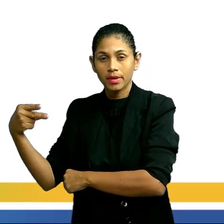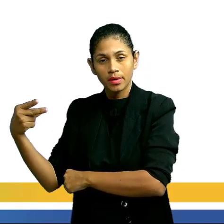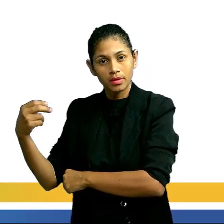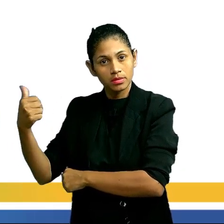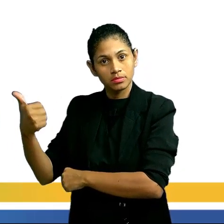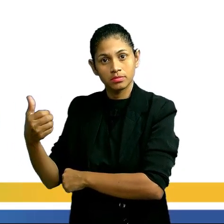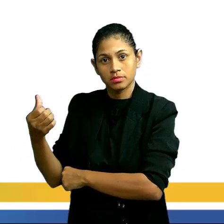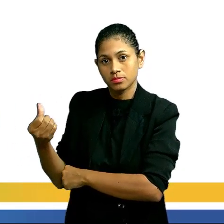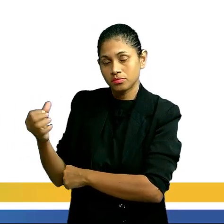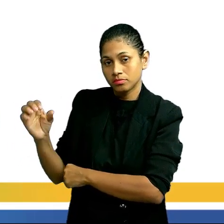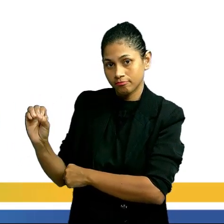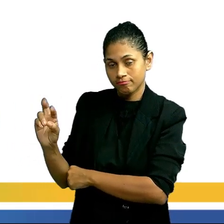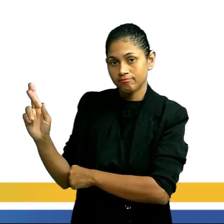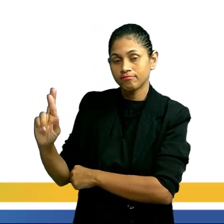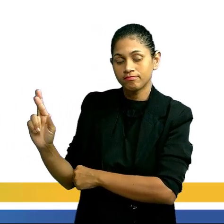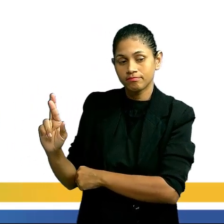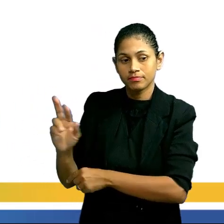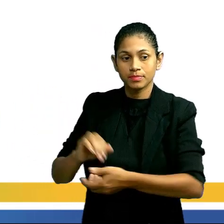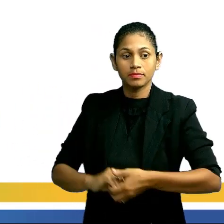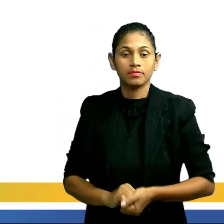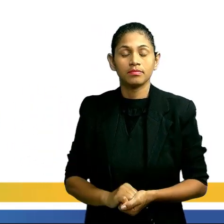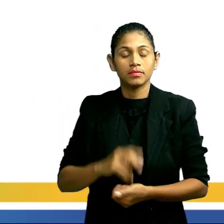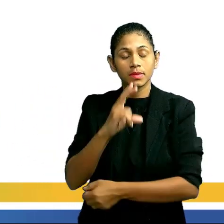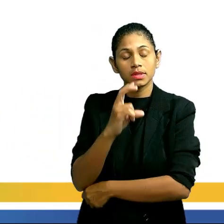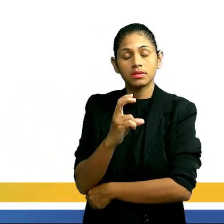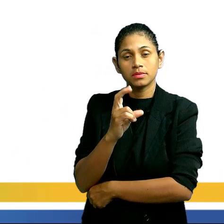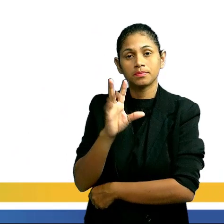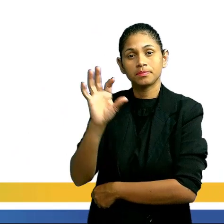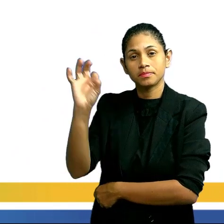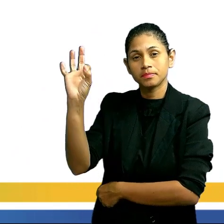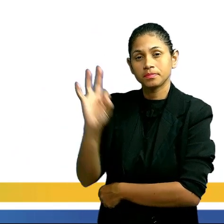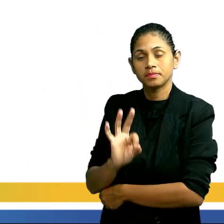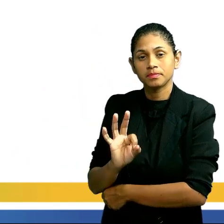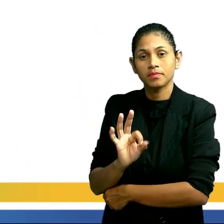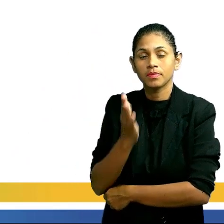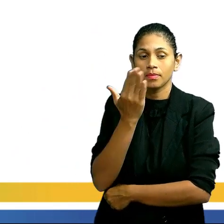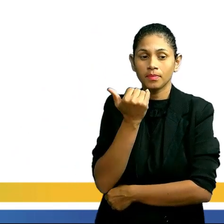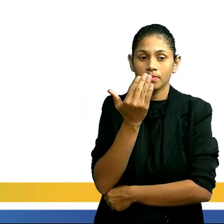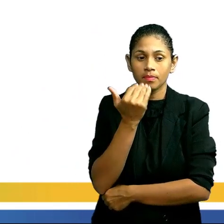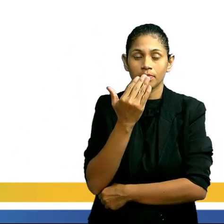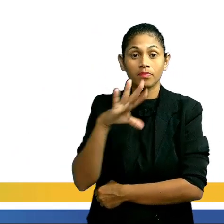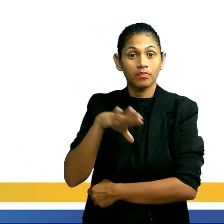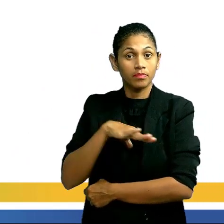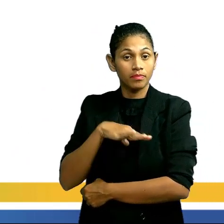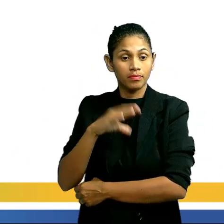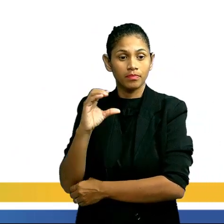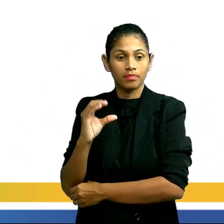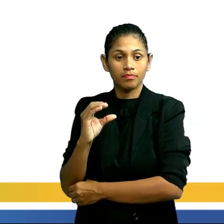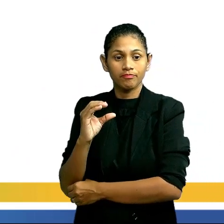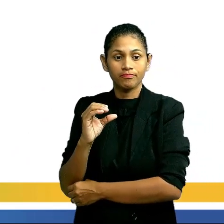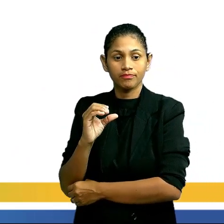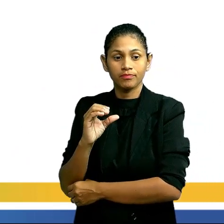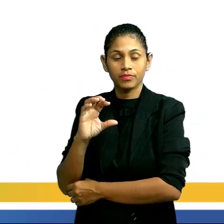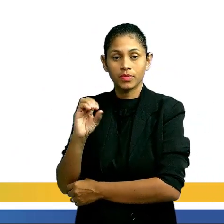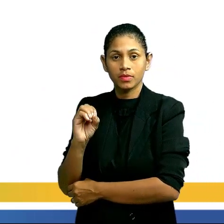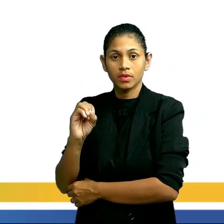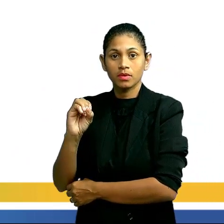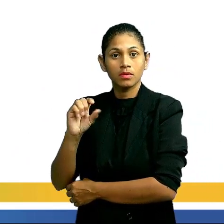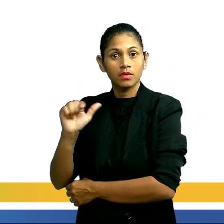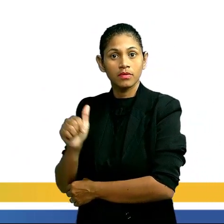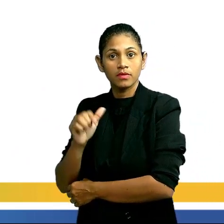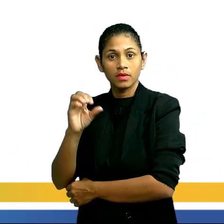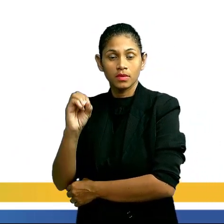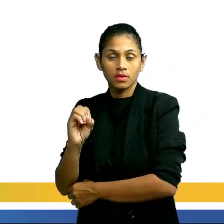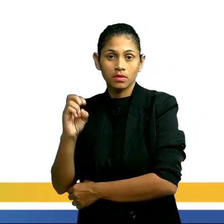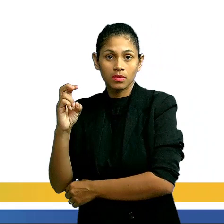E 5% com alimentação na cidade C. R$ 1.500 vezes